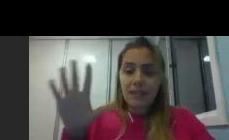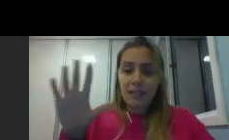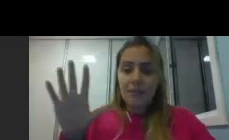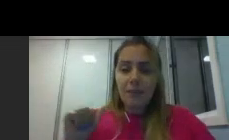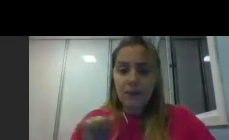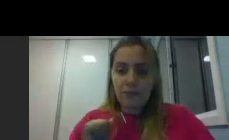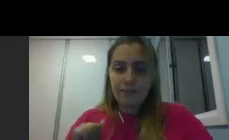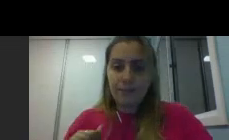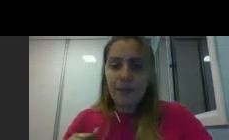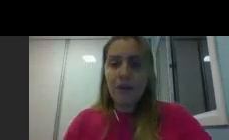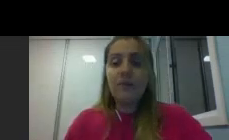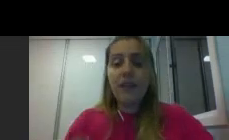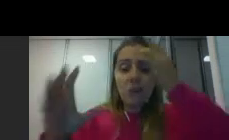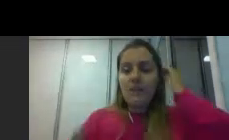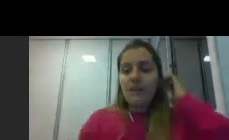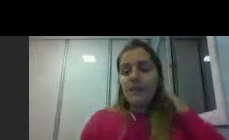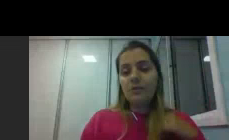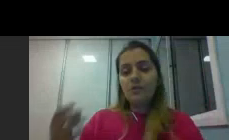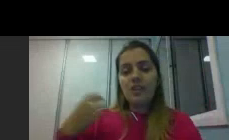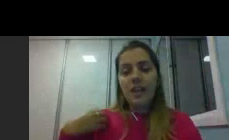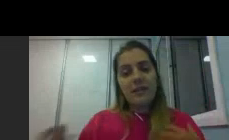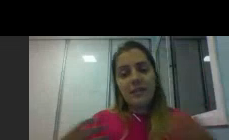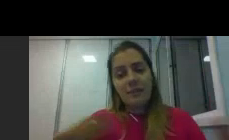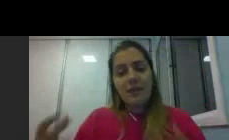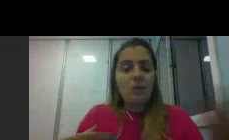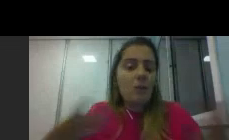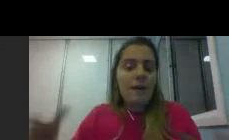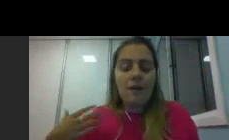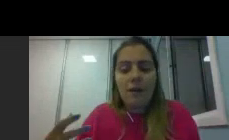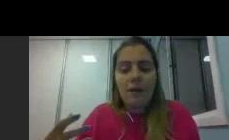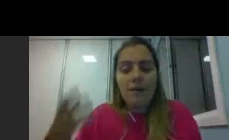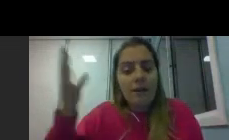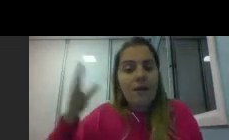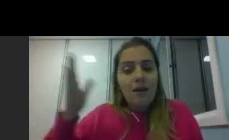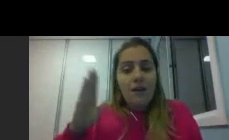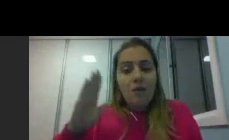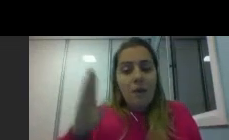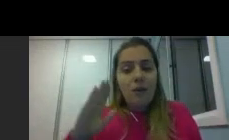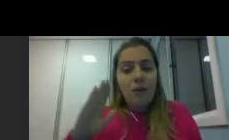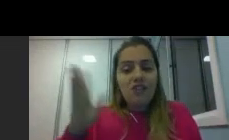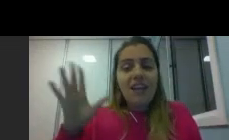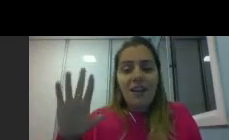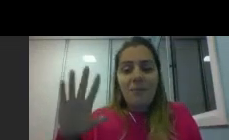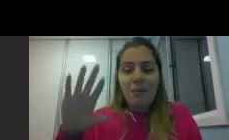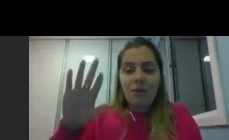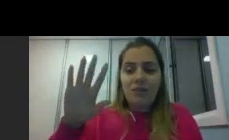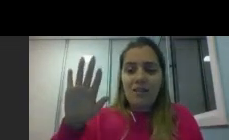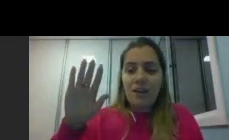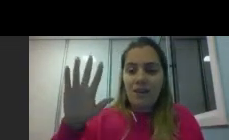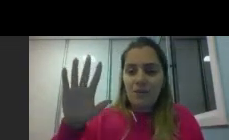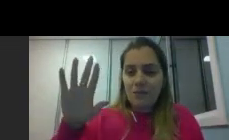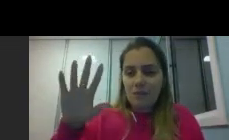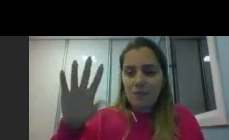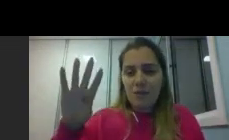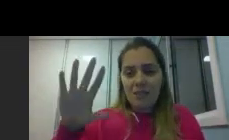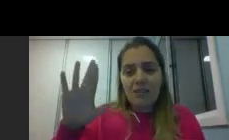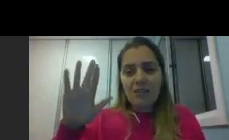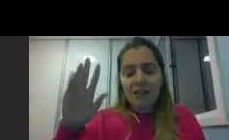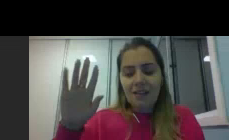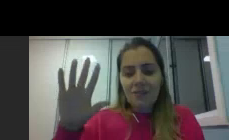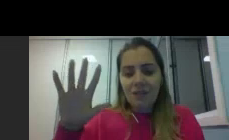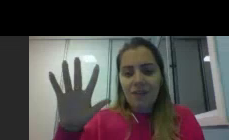6 dedos aqui na minha mão, eu tenho, portanto, o gene recebido do meu pai ou da minha mãe, o meu gene aí para a produção aí